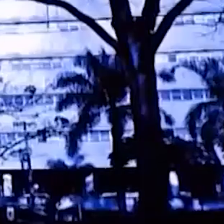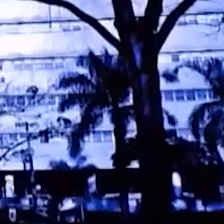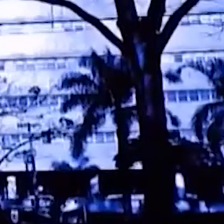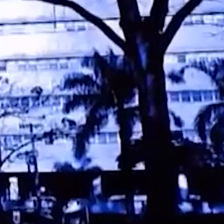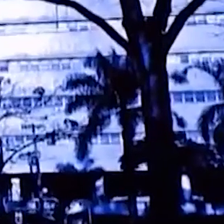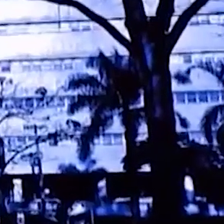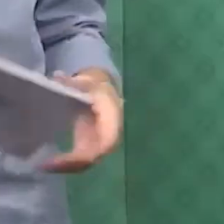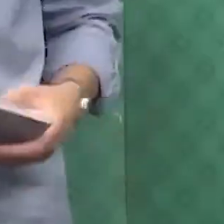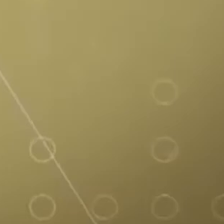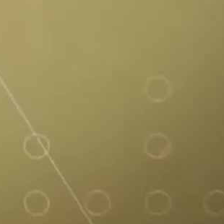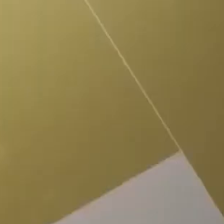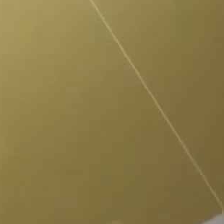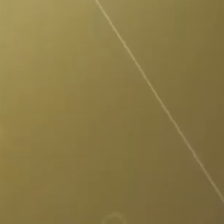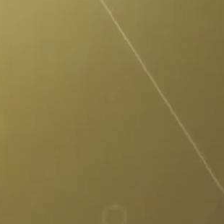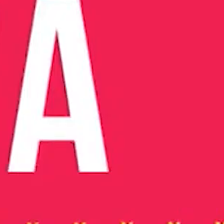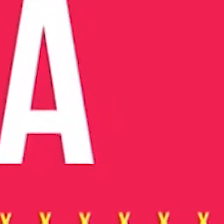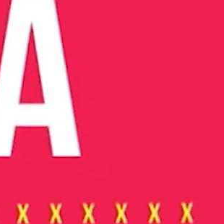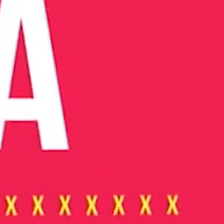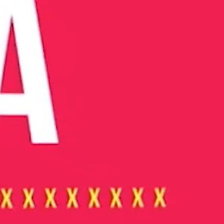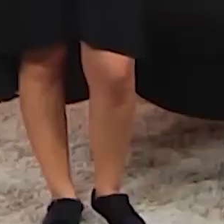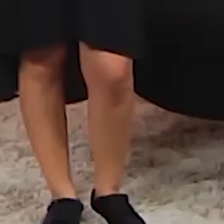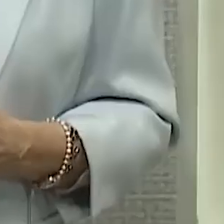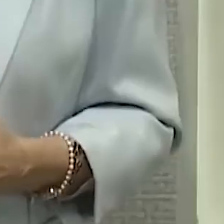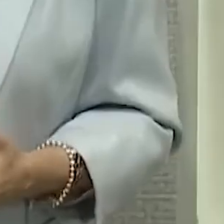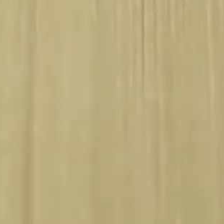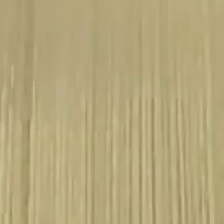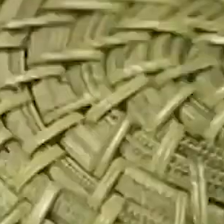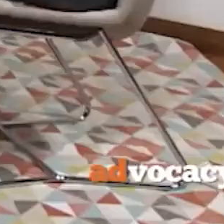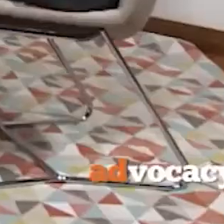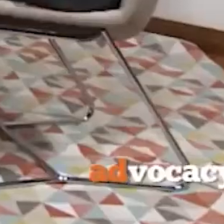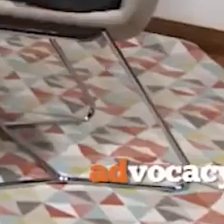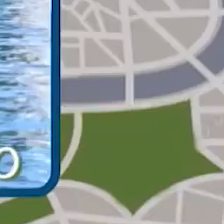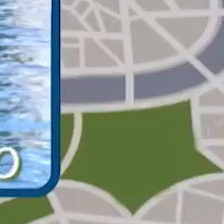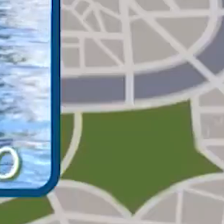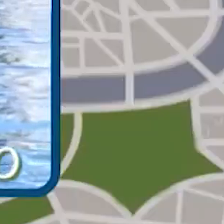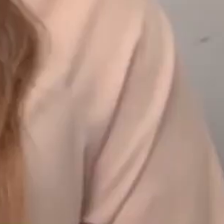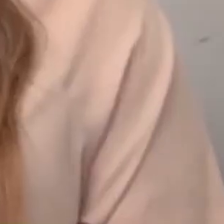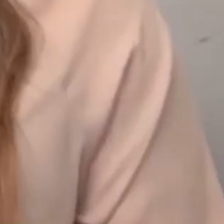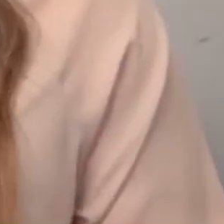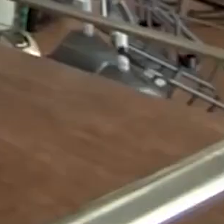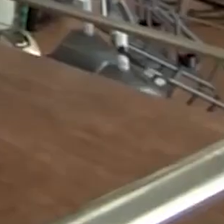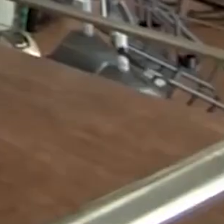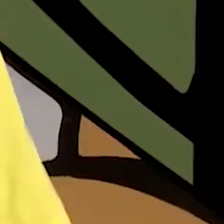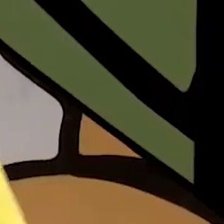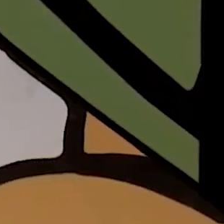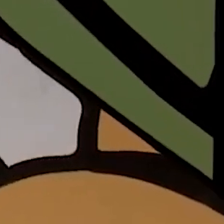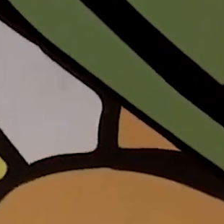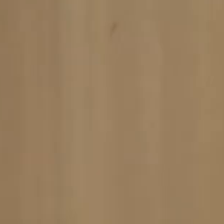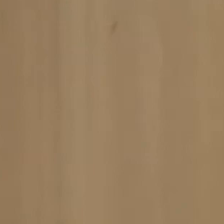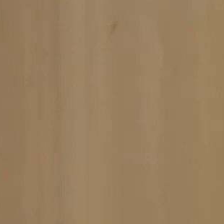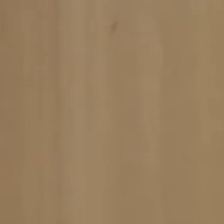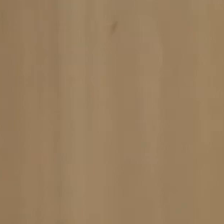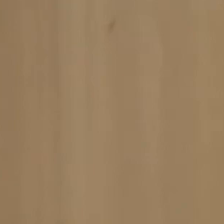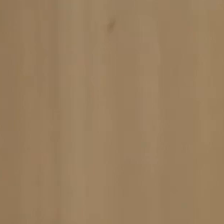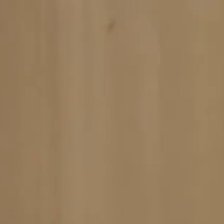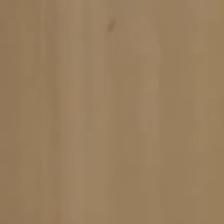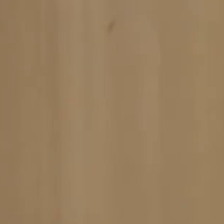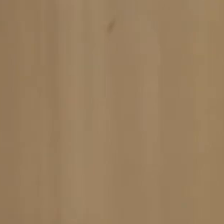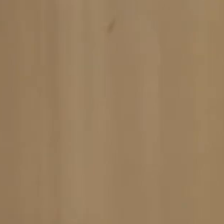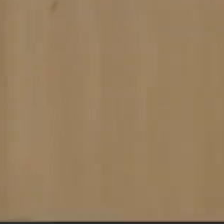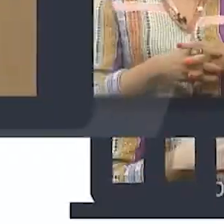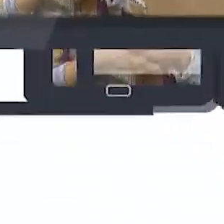Não quer ficar um segundo por fora da nossa programação? Agora você pode nos acompanhar através das plataformas